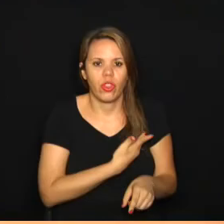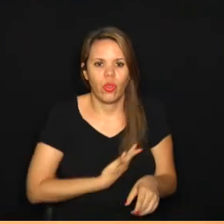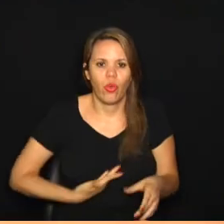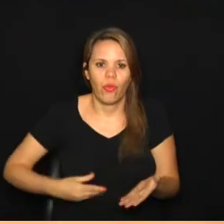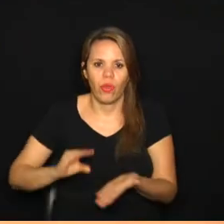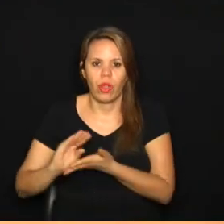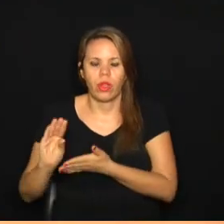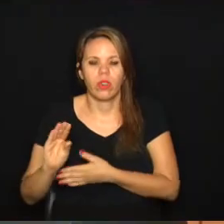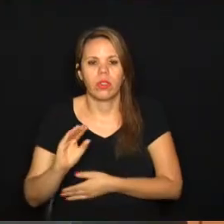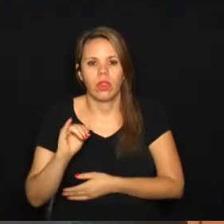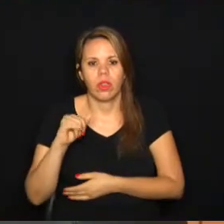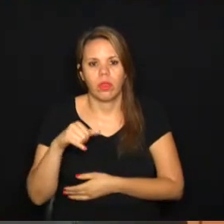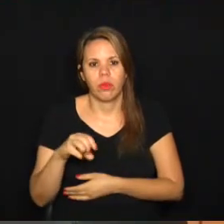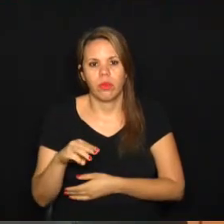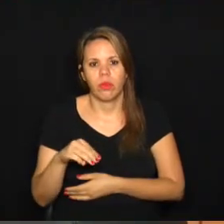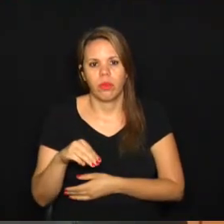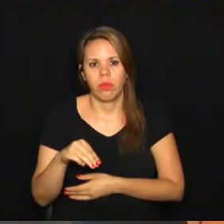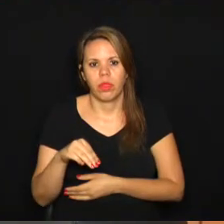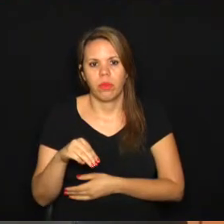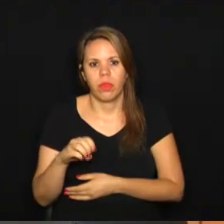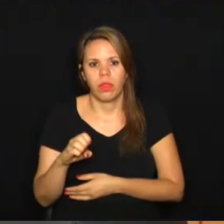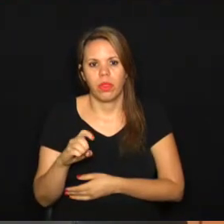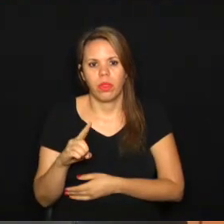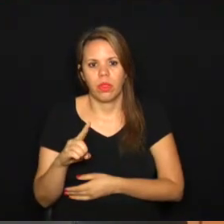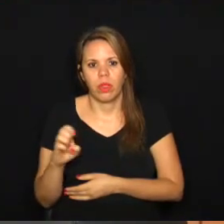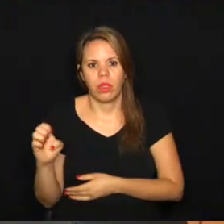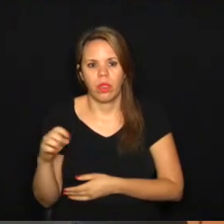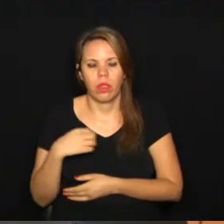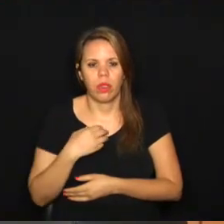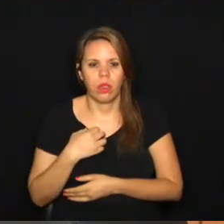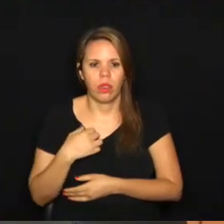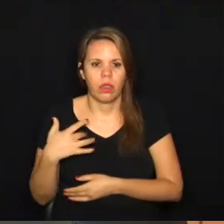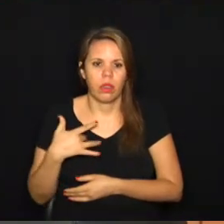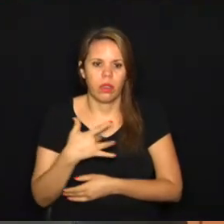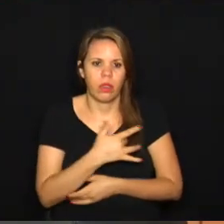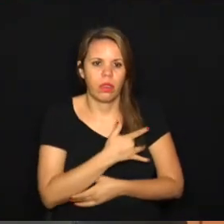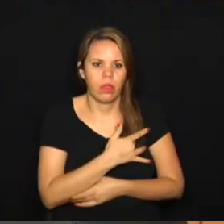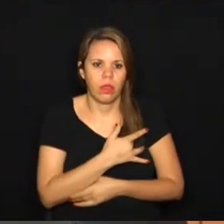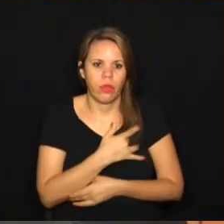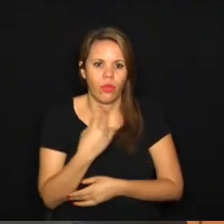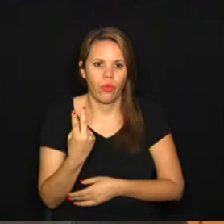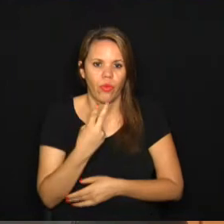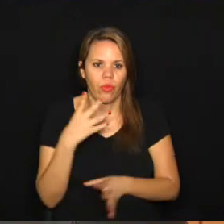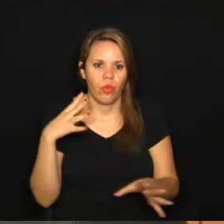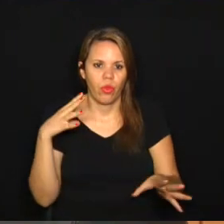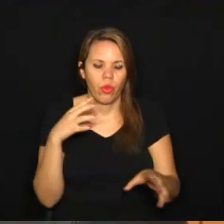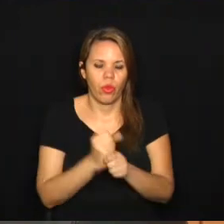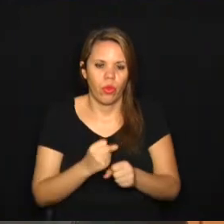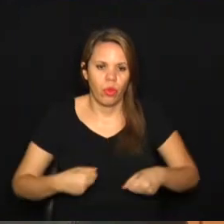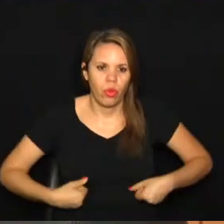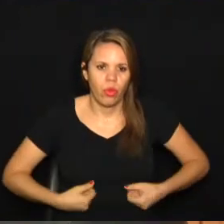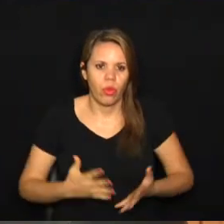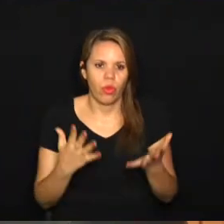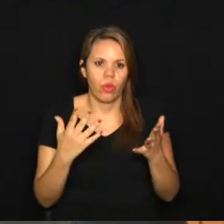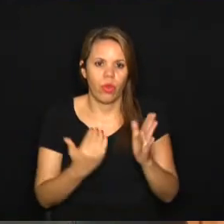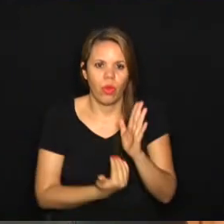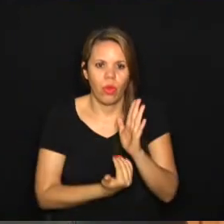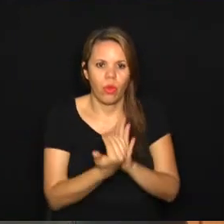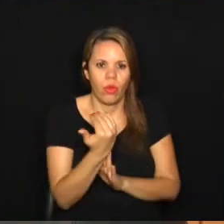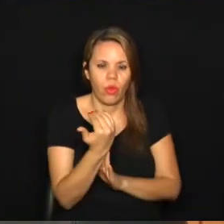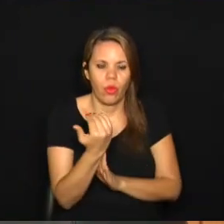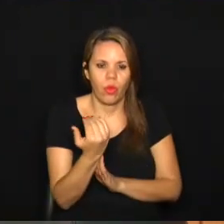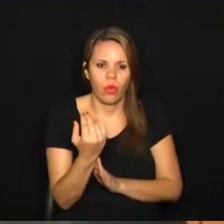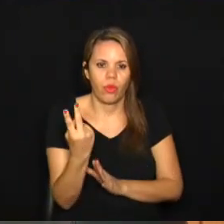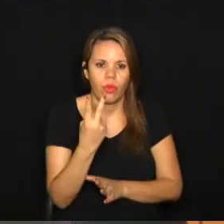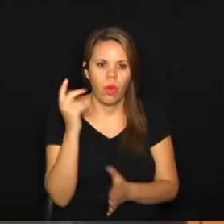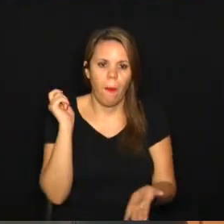só o MDE. Só... É só isso. E no caso da saúde, o valor total do gasto com saúde é superior ao valor do gasto